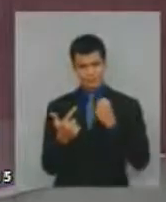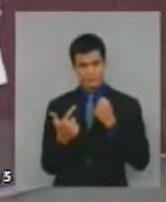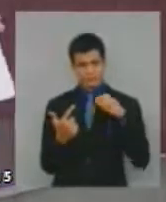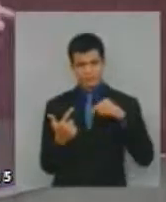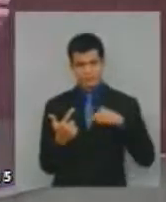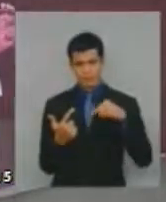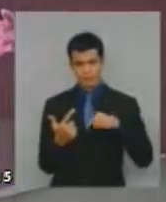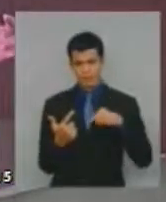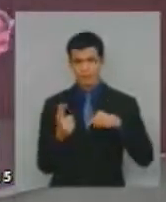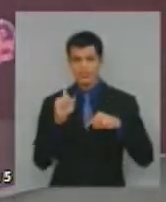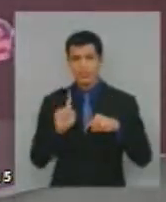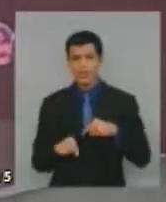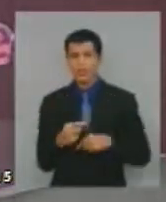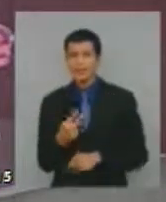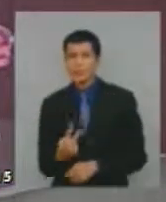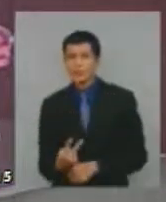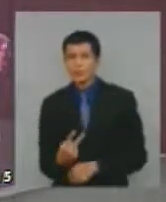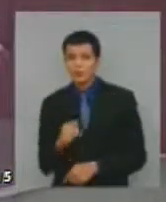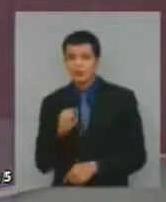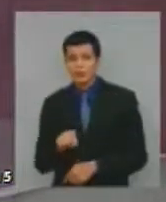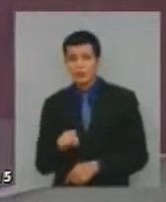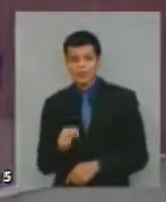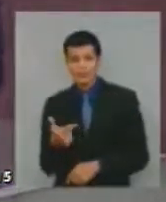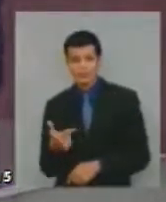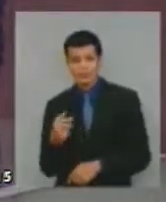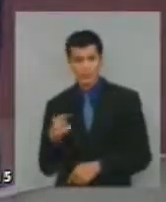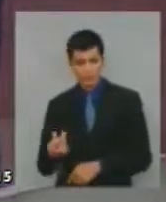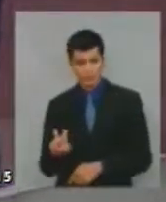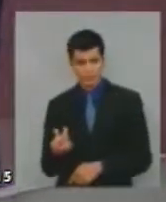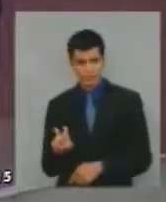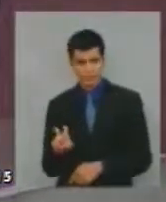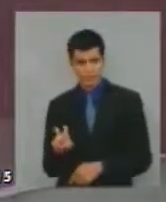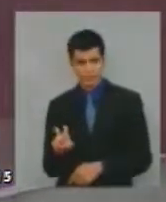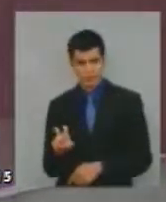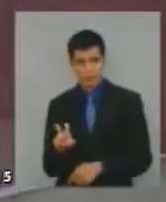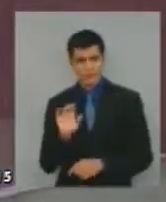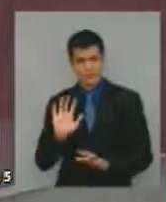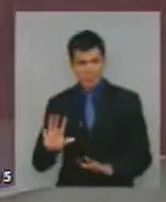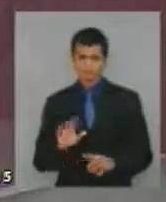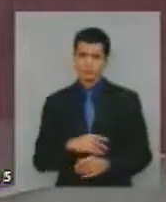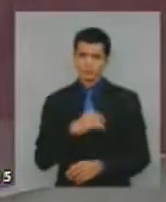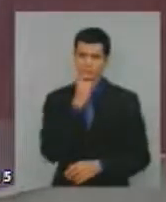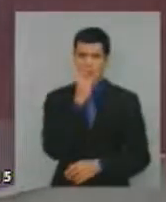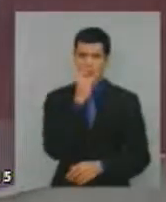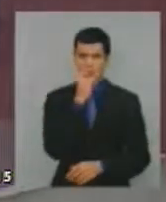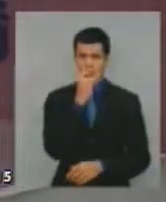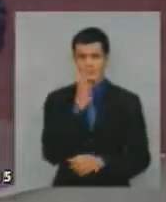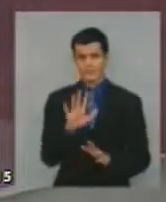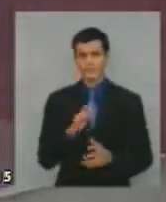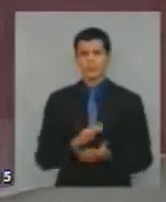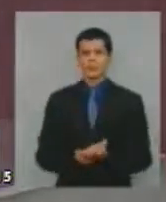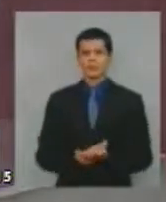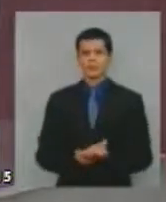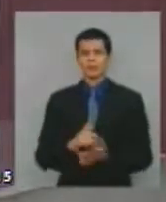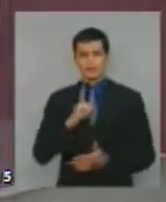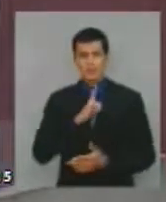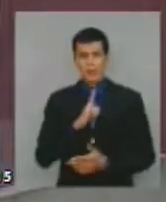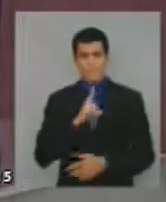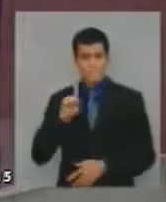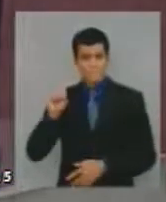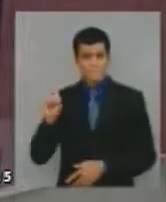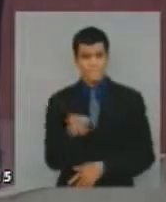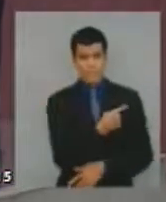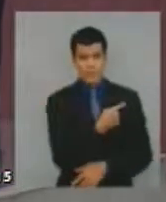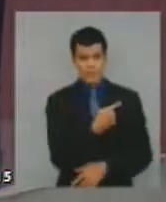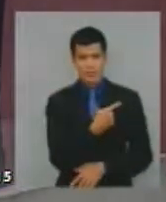de 2,25. Ou seja, de cada 1.000 jovens, de cada 1.000